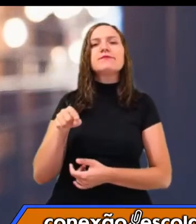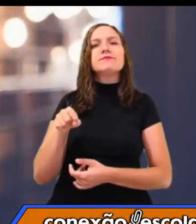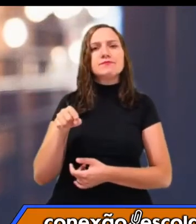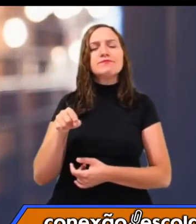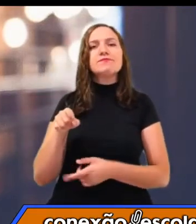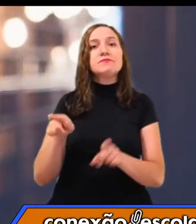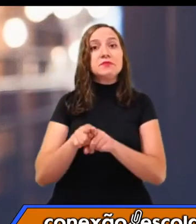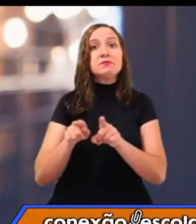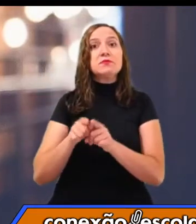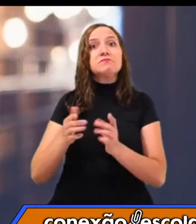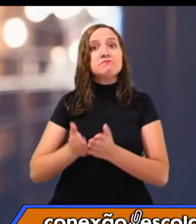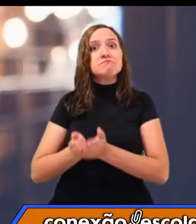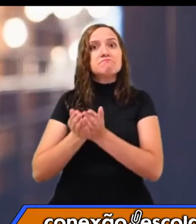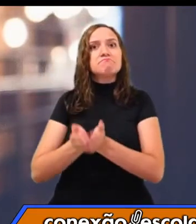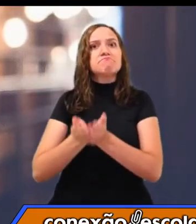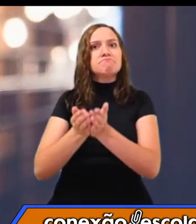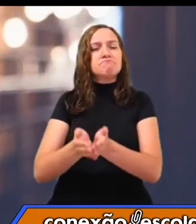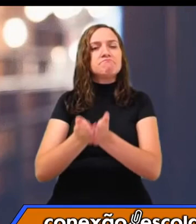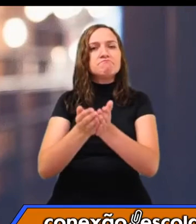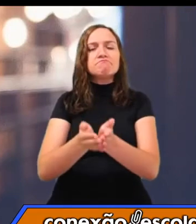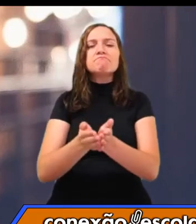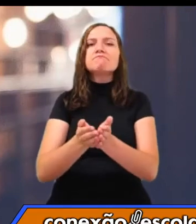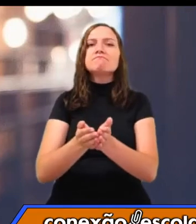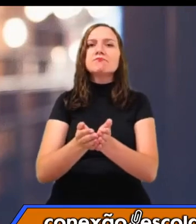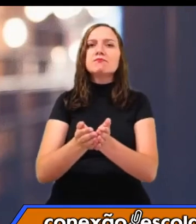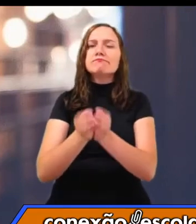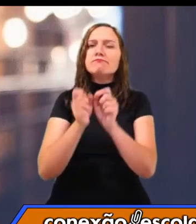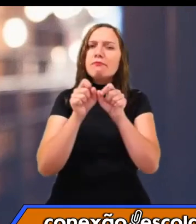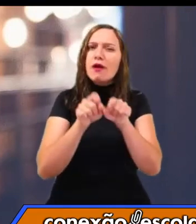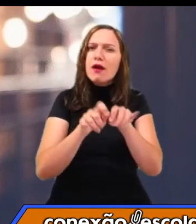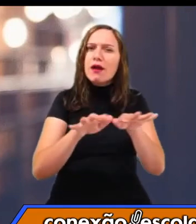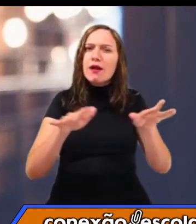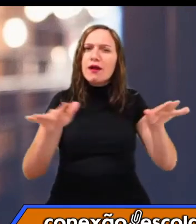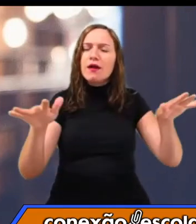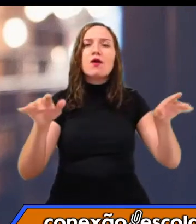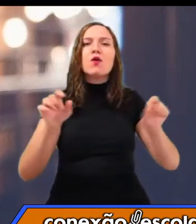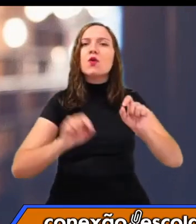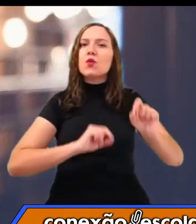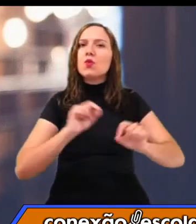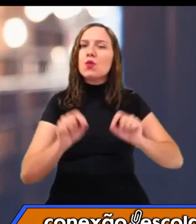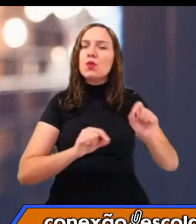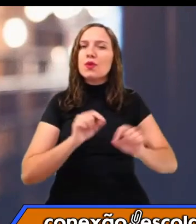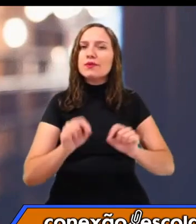as navegações que foram feitas serviram para